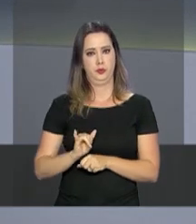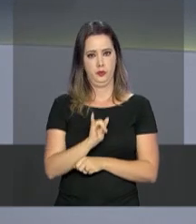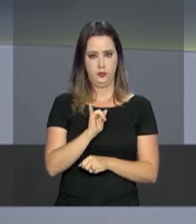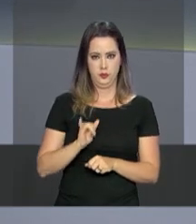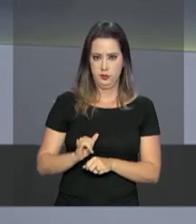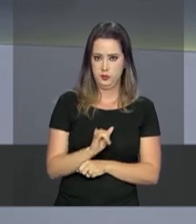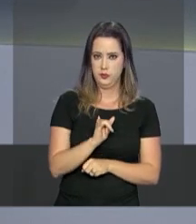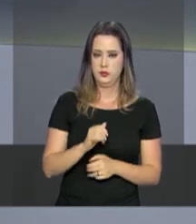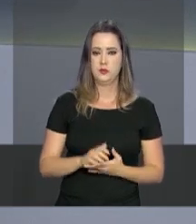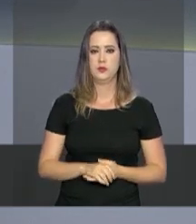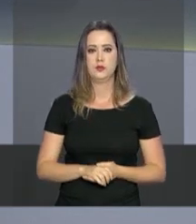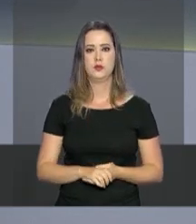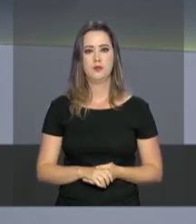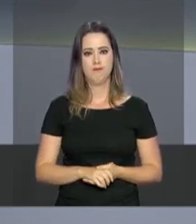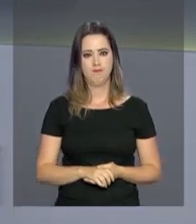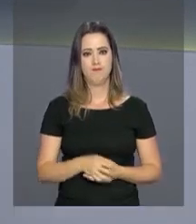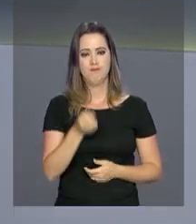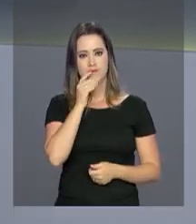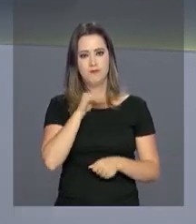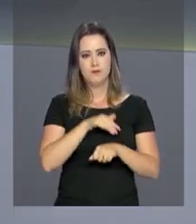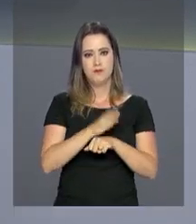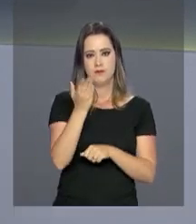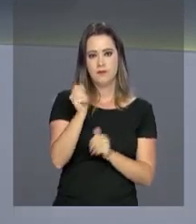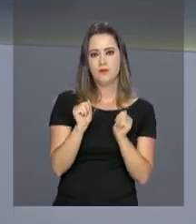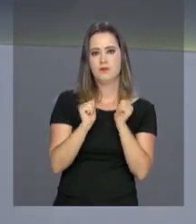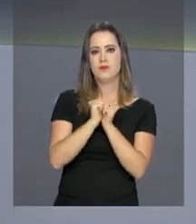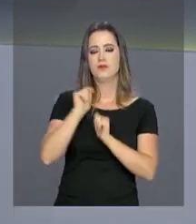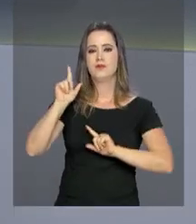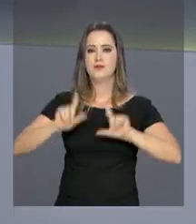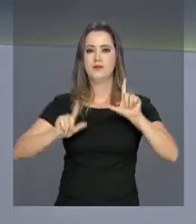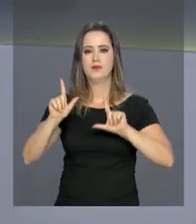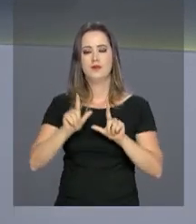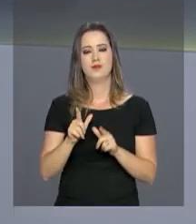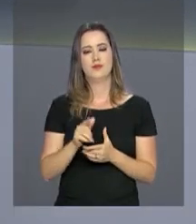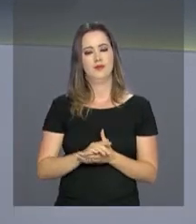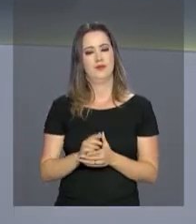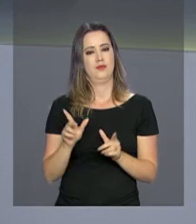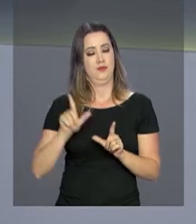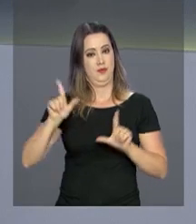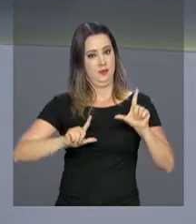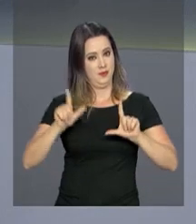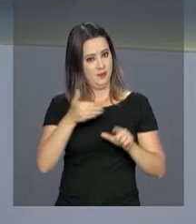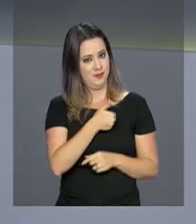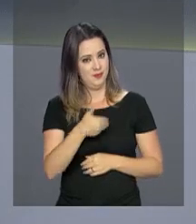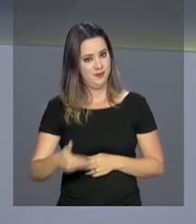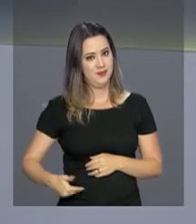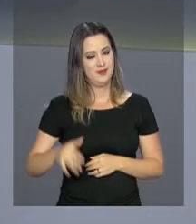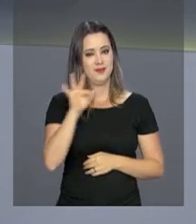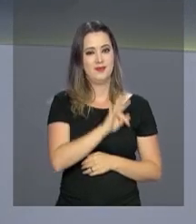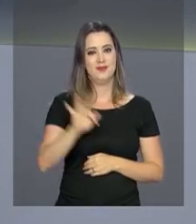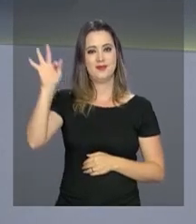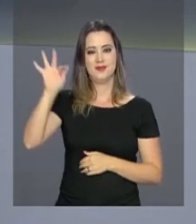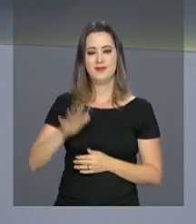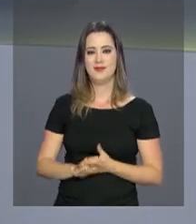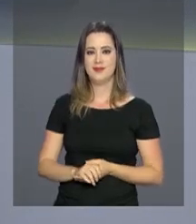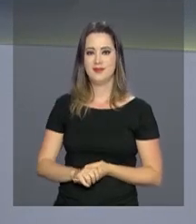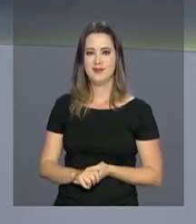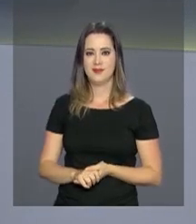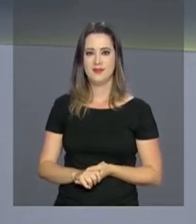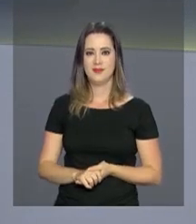disponíveis em nosso canal no youtube uma boa noite pra você e até amanhã continue com a gente aqui nbr a tv do governo